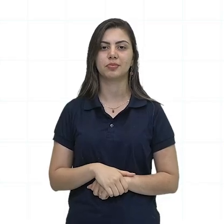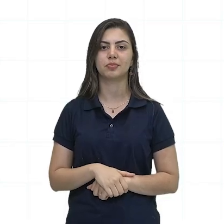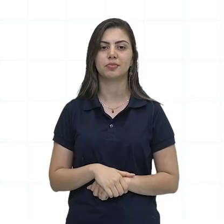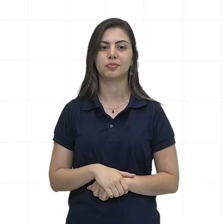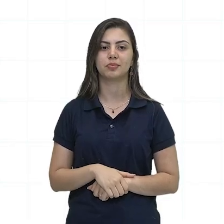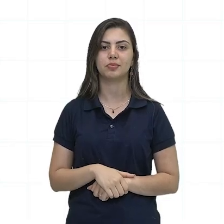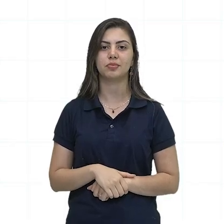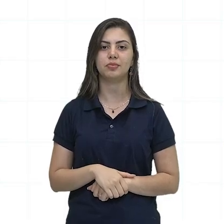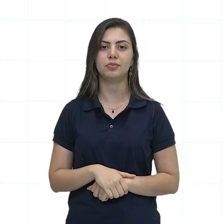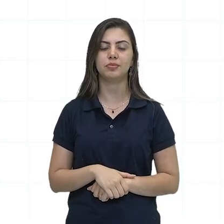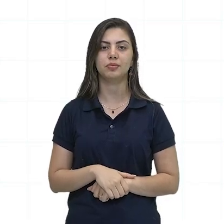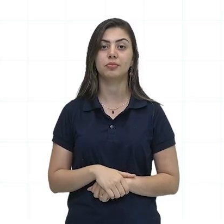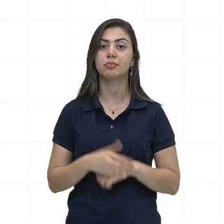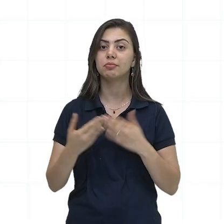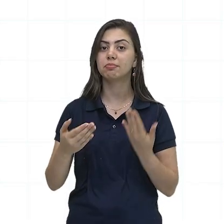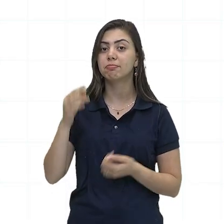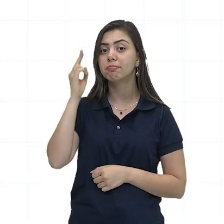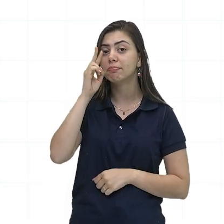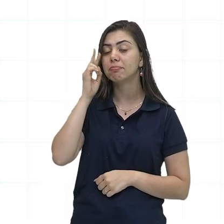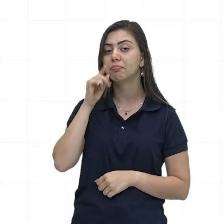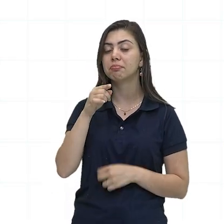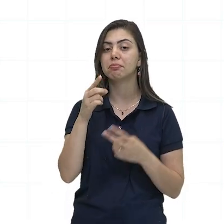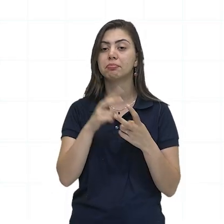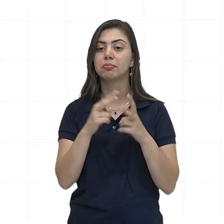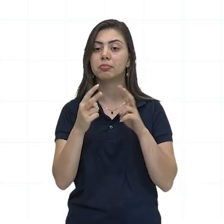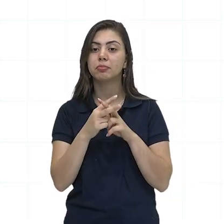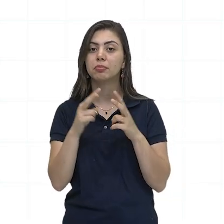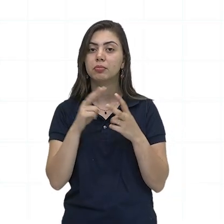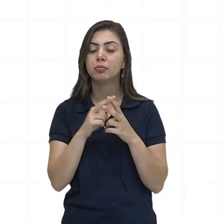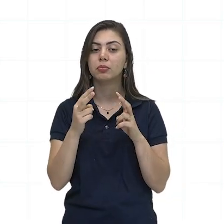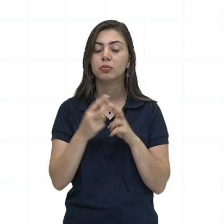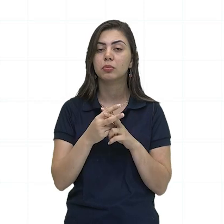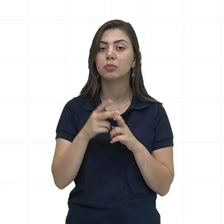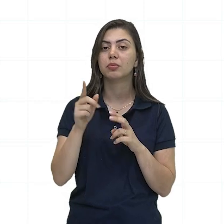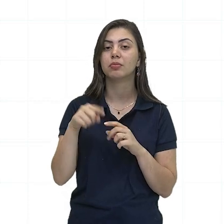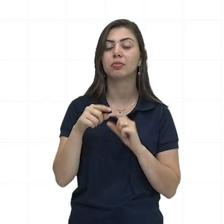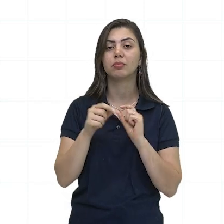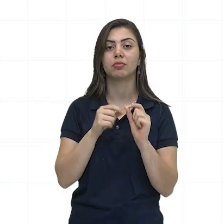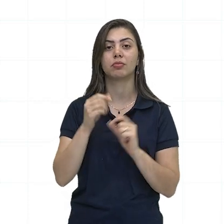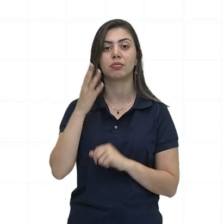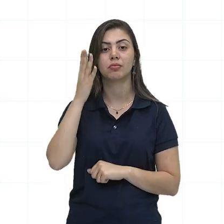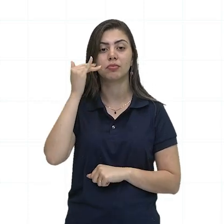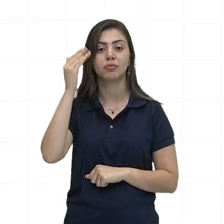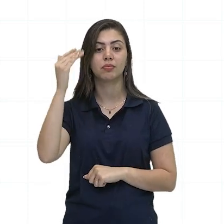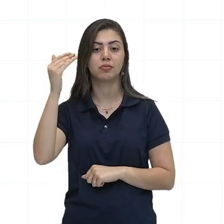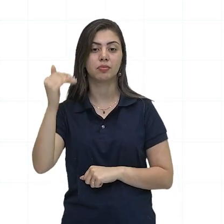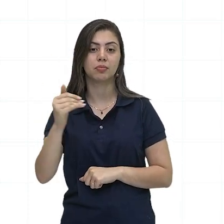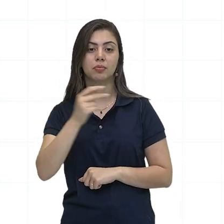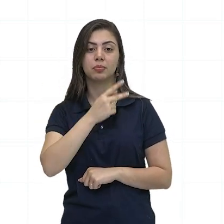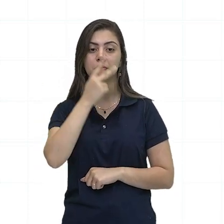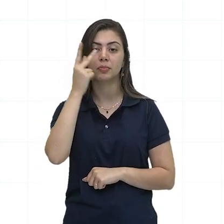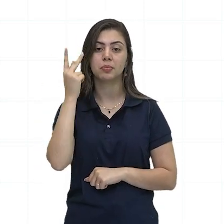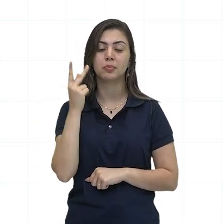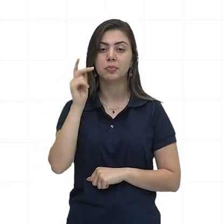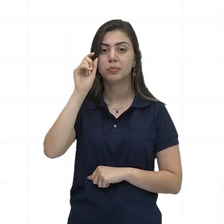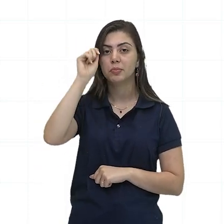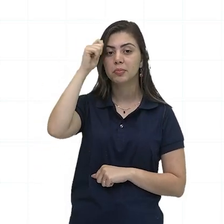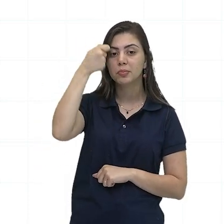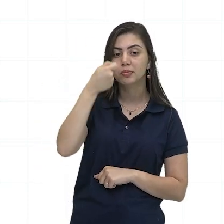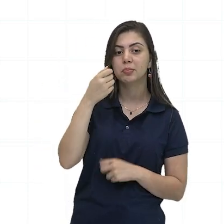lá se encontravam. Lembrando que essa luta ela é muito popular entre peões,